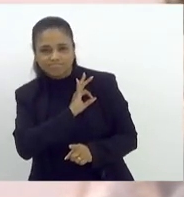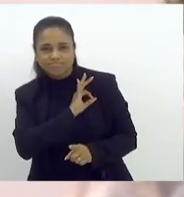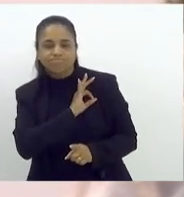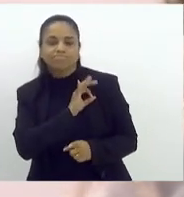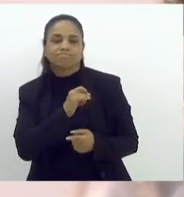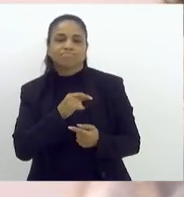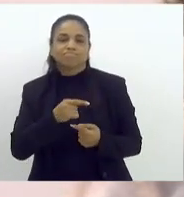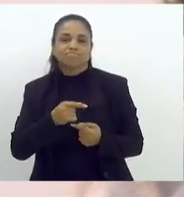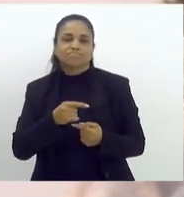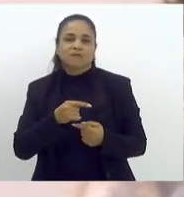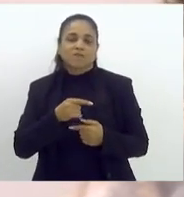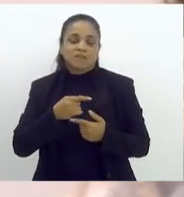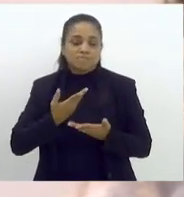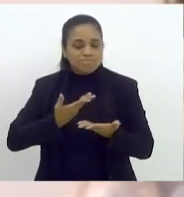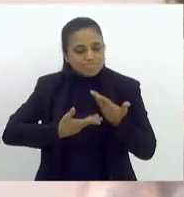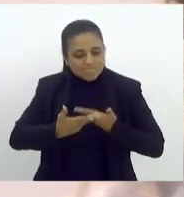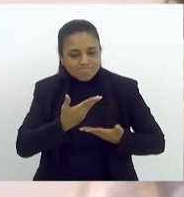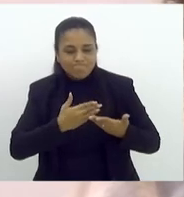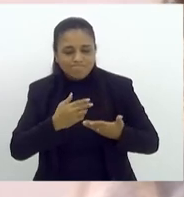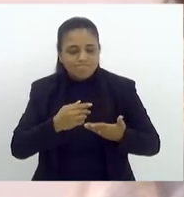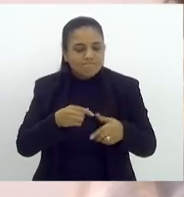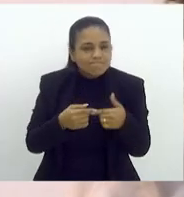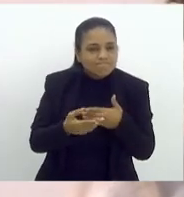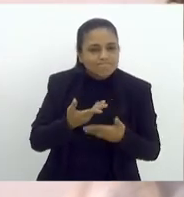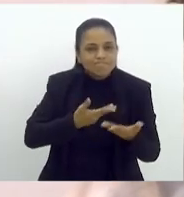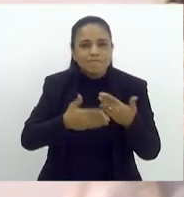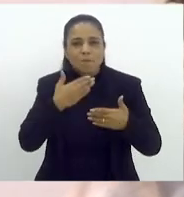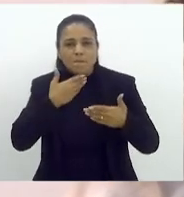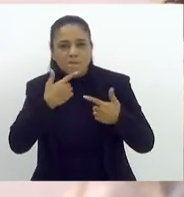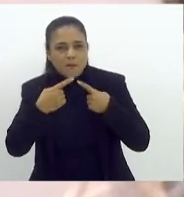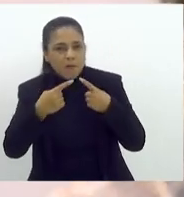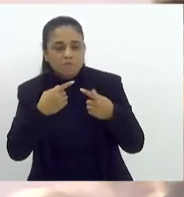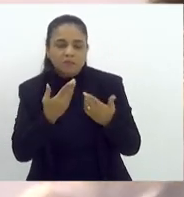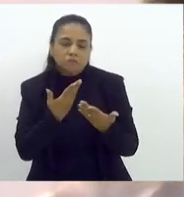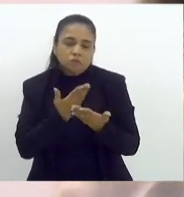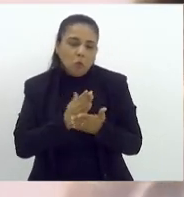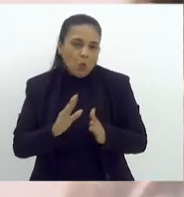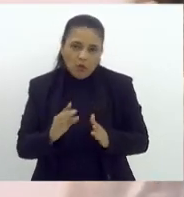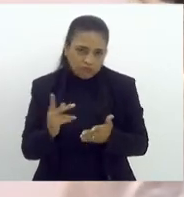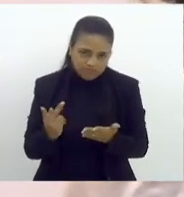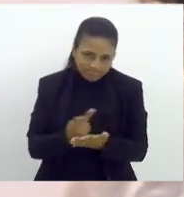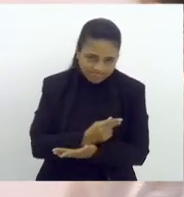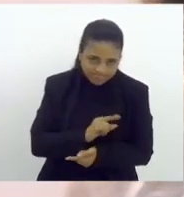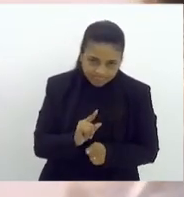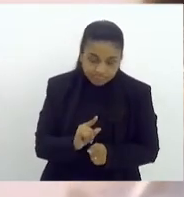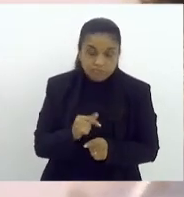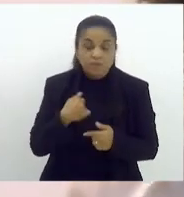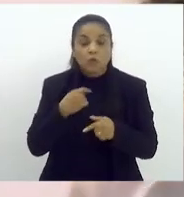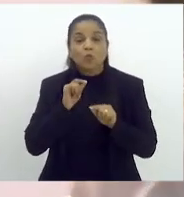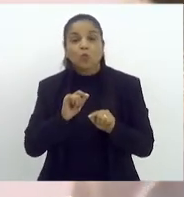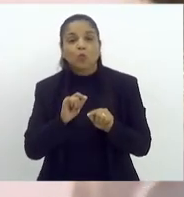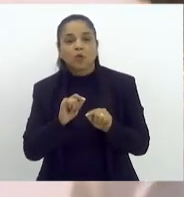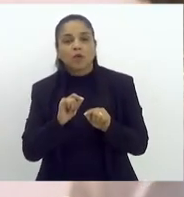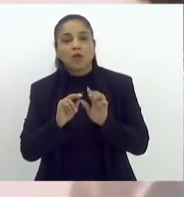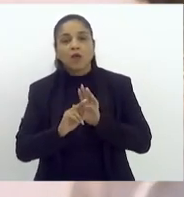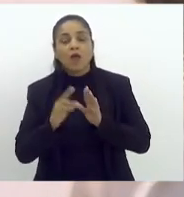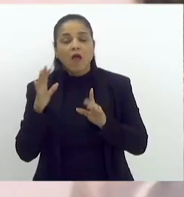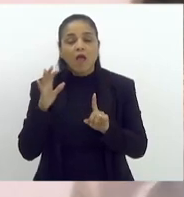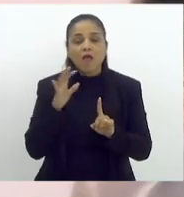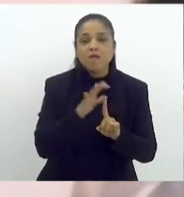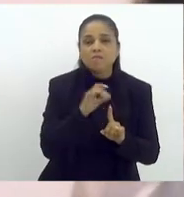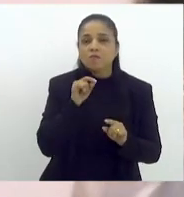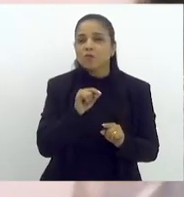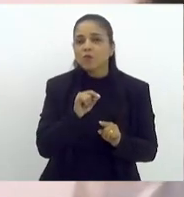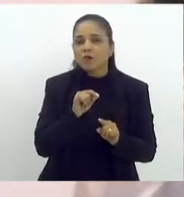Às vezes tem que ter o desenrolo e não tem porque é uma coisa fundamental que acontece porque acontece essa repressão porque